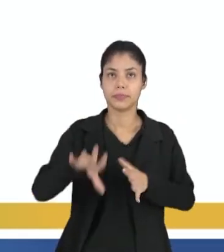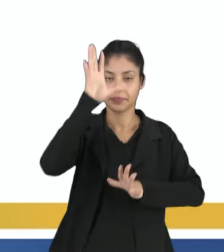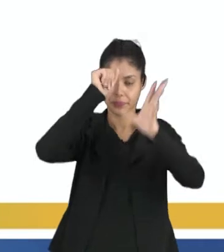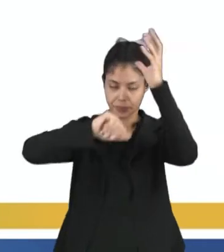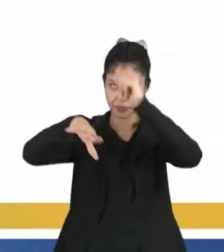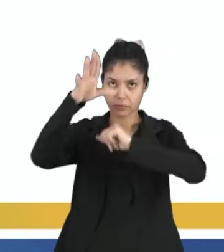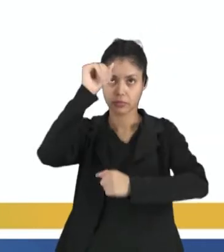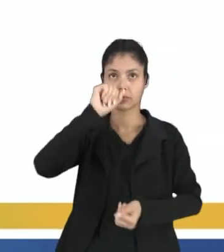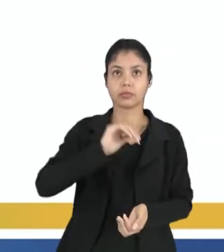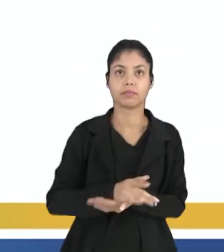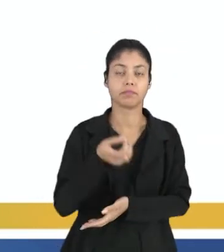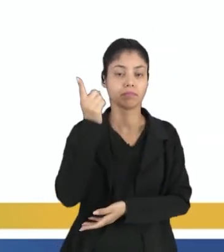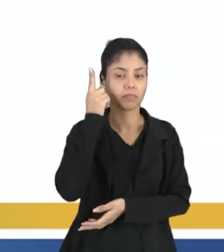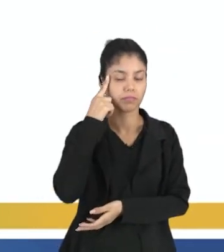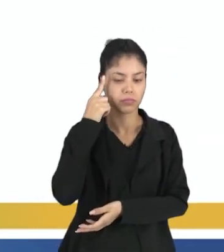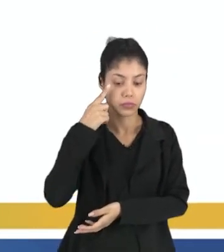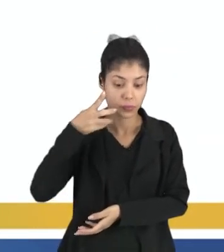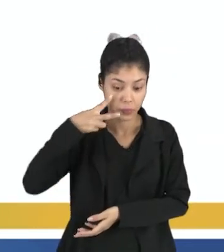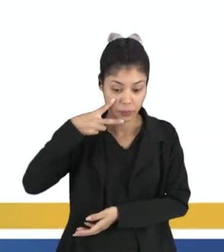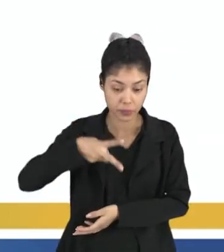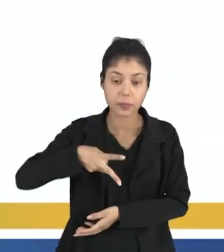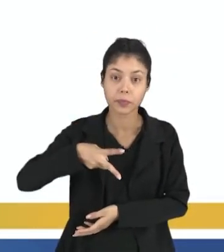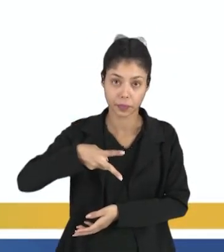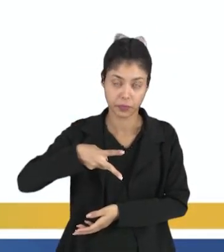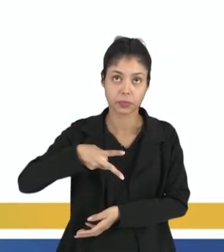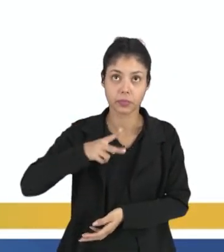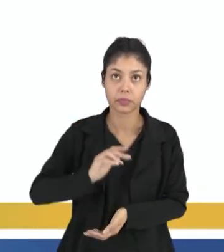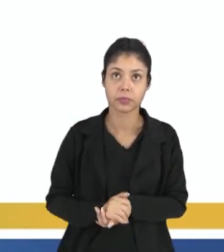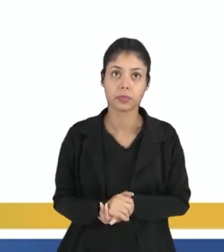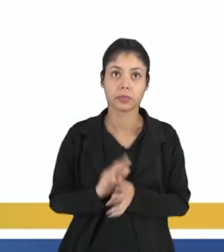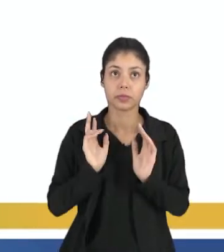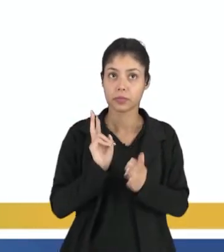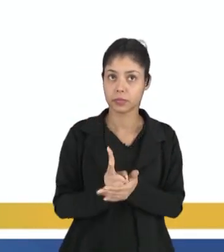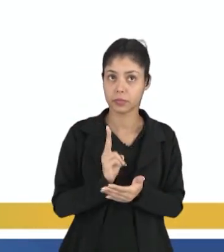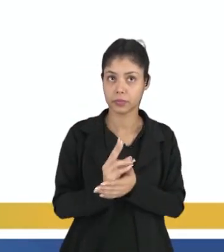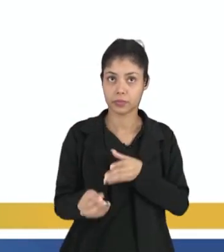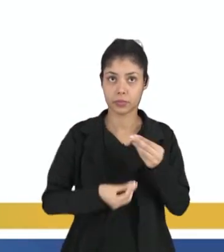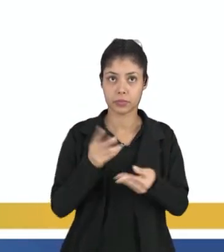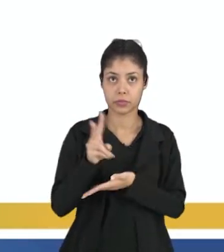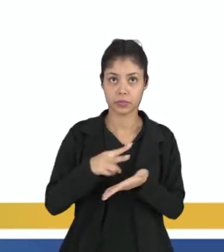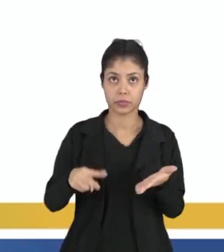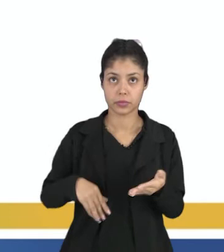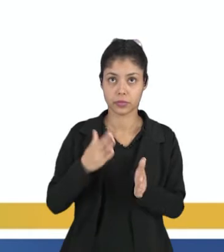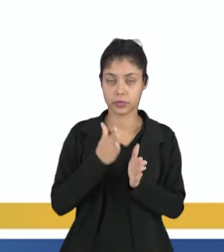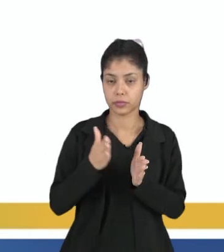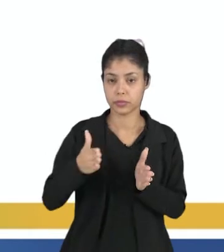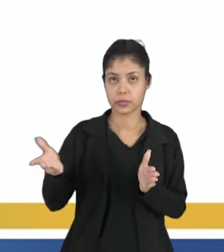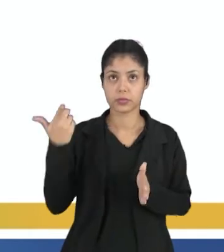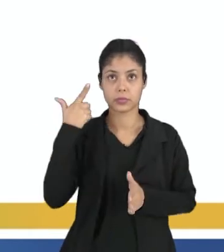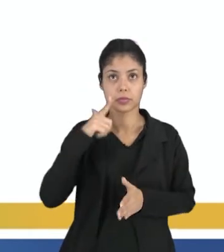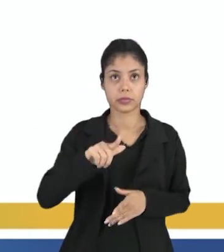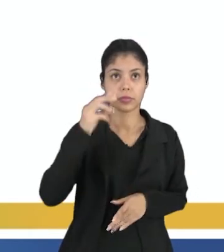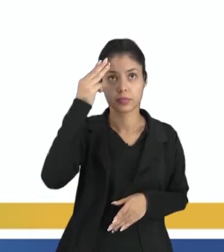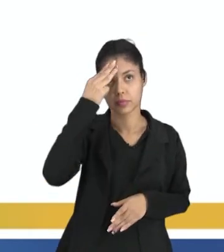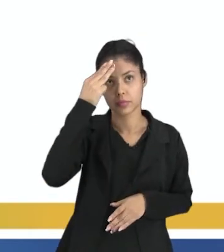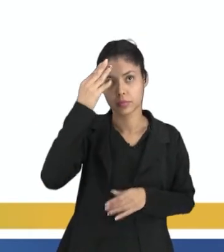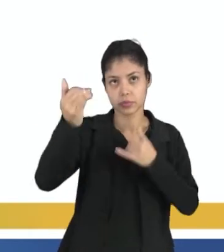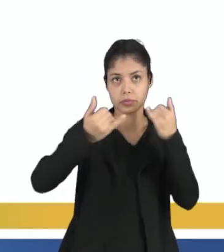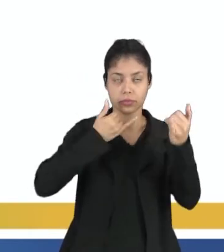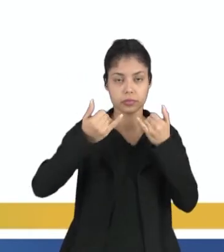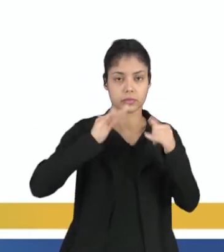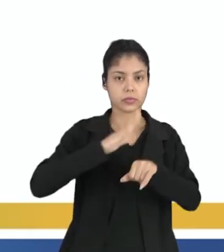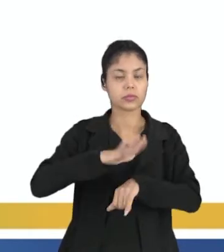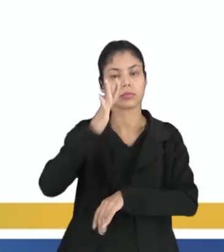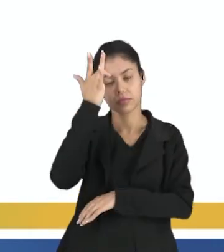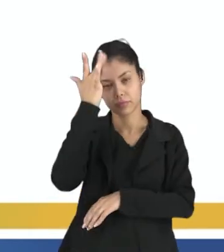recurso eficaz para aprender a se concentrar. Da mesma forma, quem lê com frequência consegue